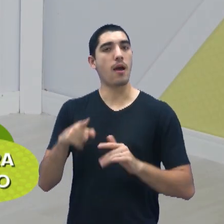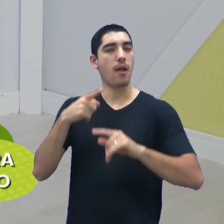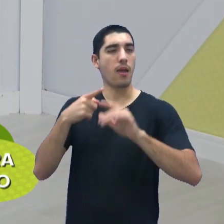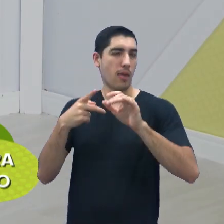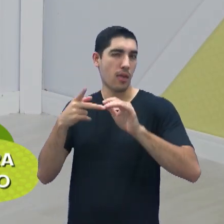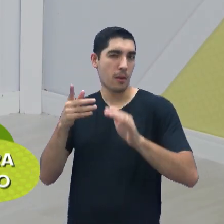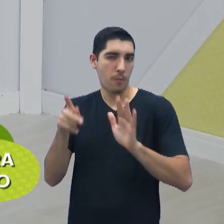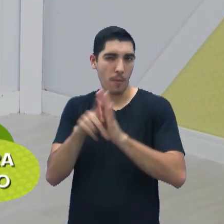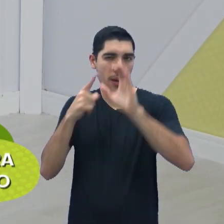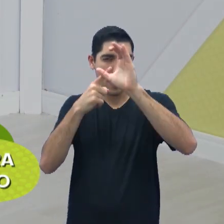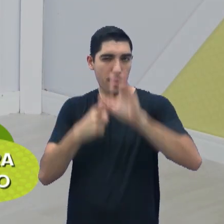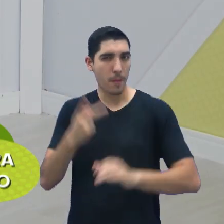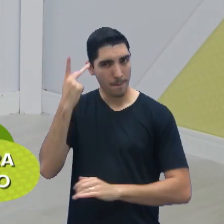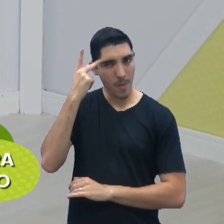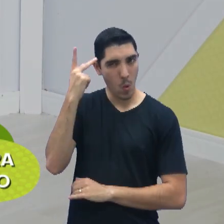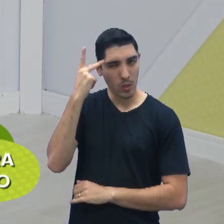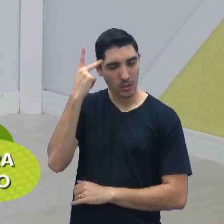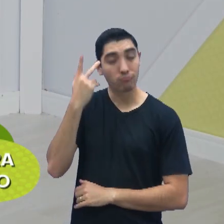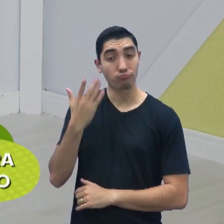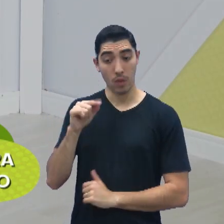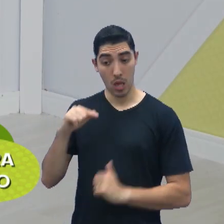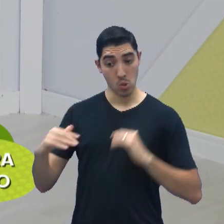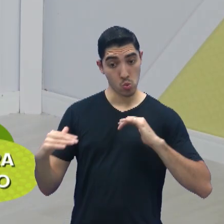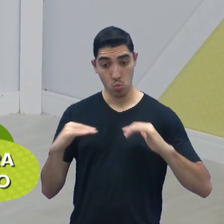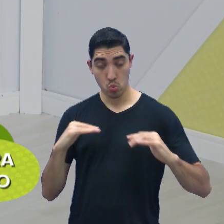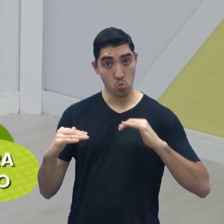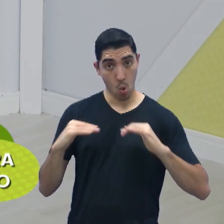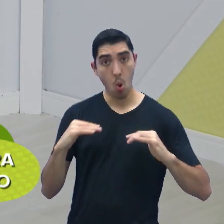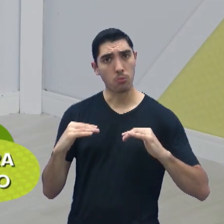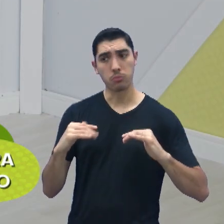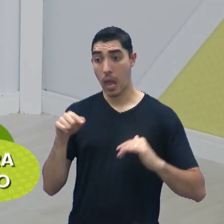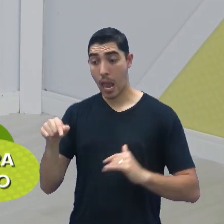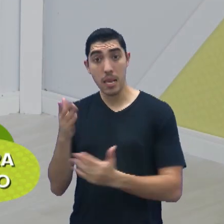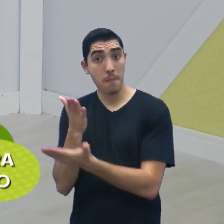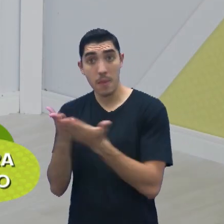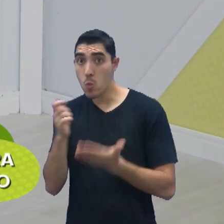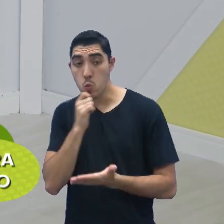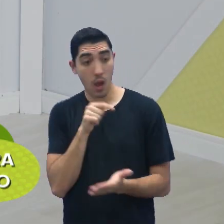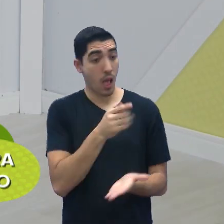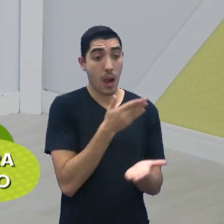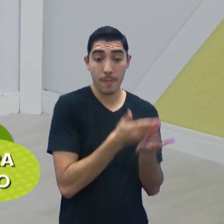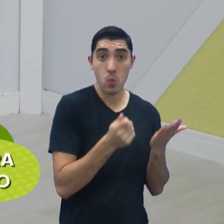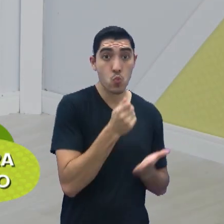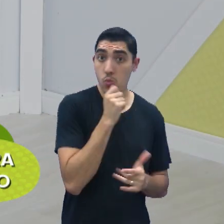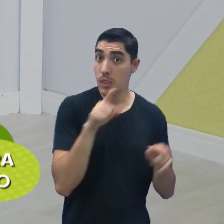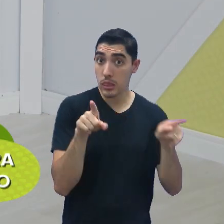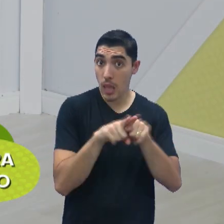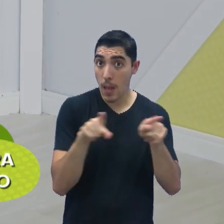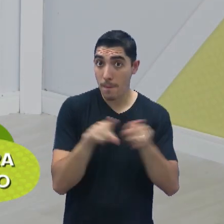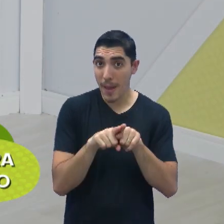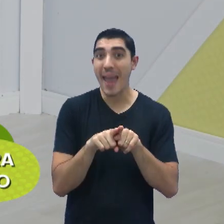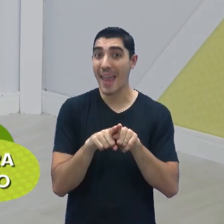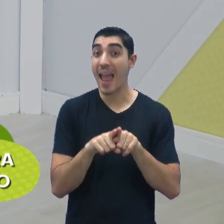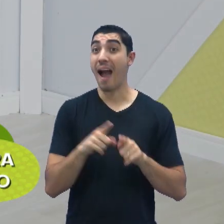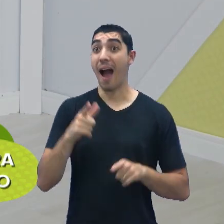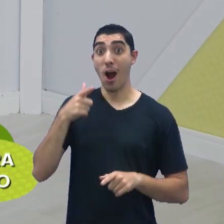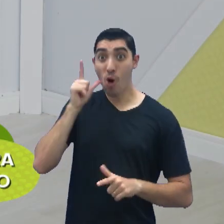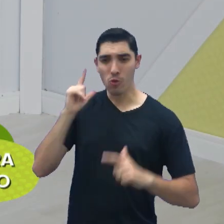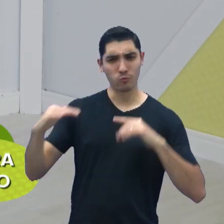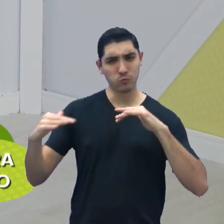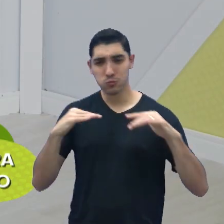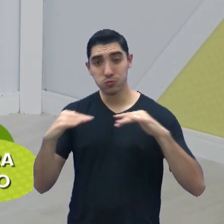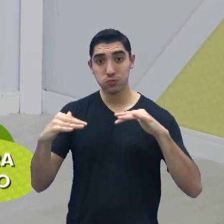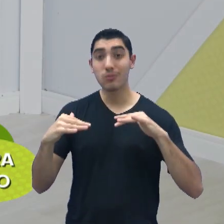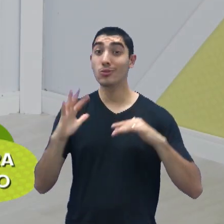do Campeonato Paulista. No encontro entre as duas equipes invictas na competição e que dividiam a liderança do estadual, uma